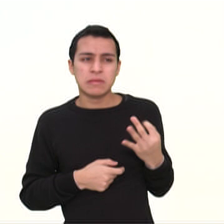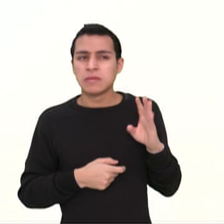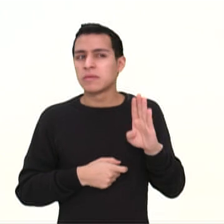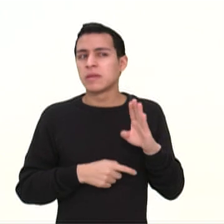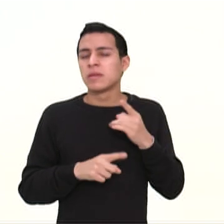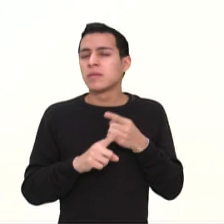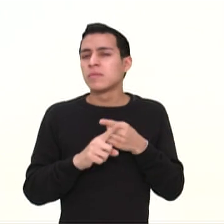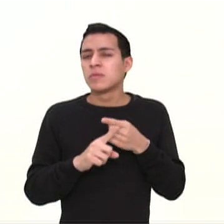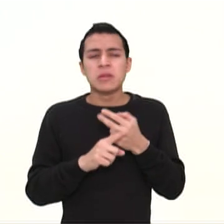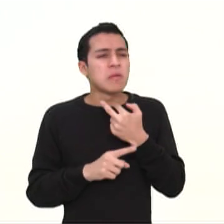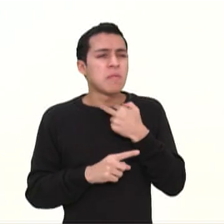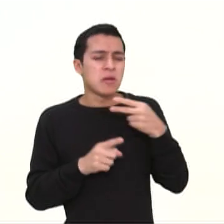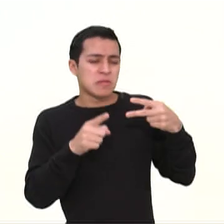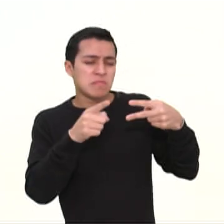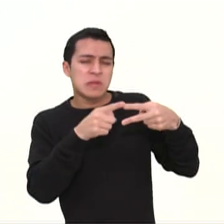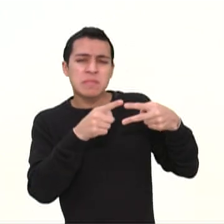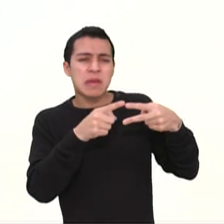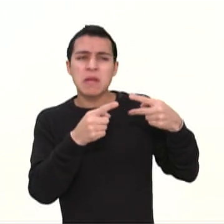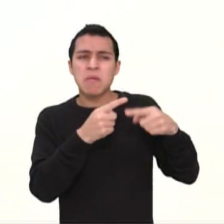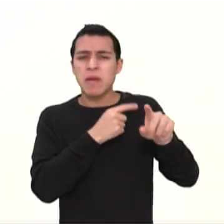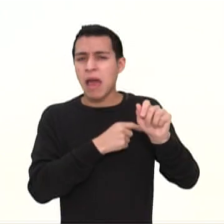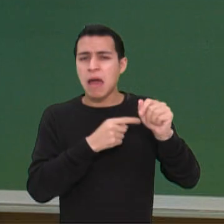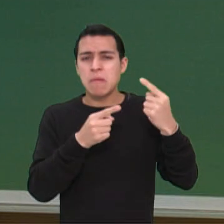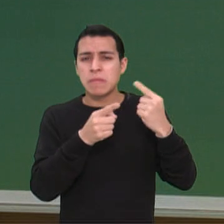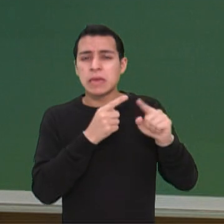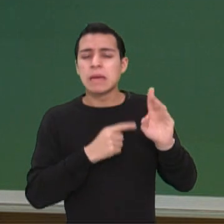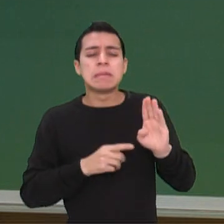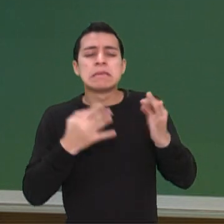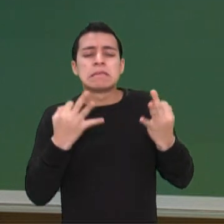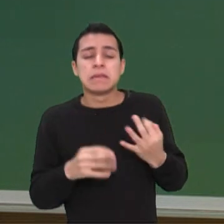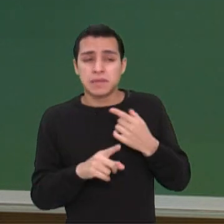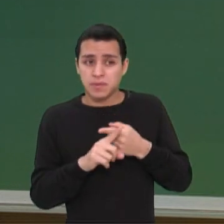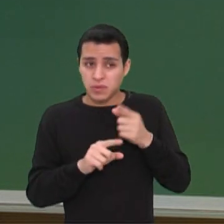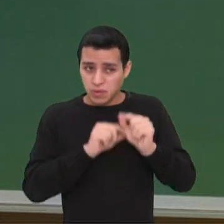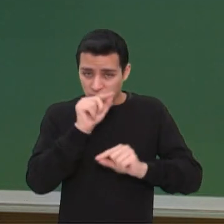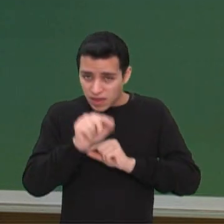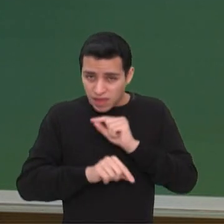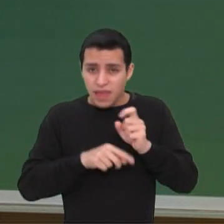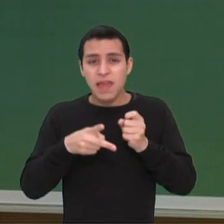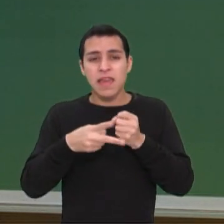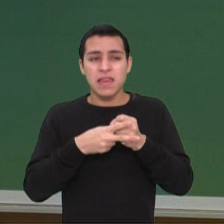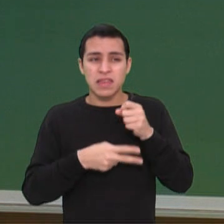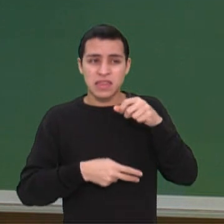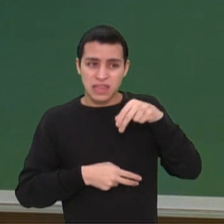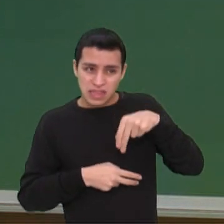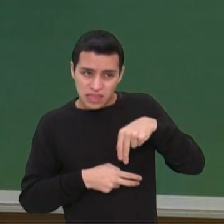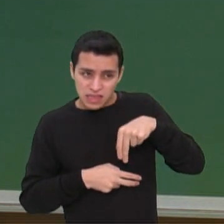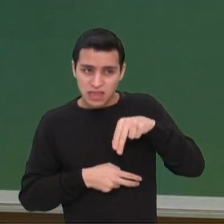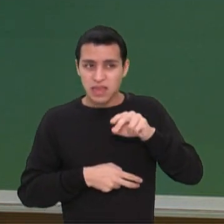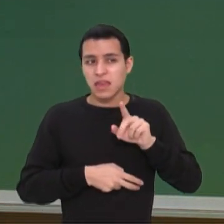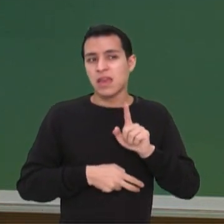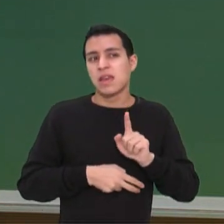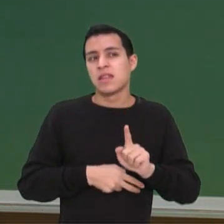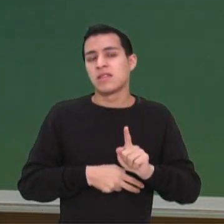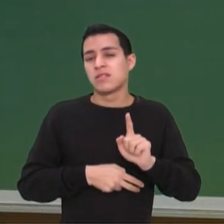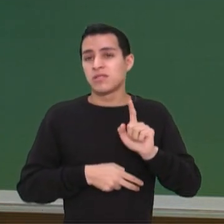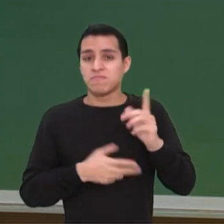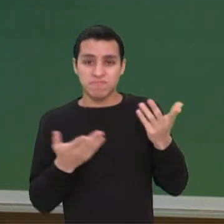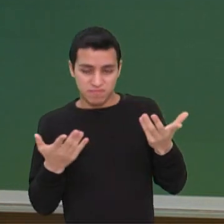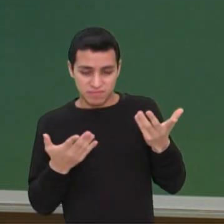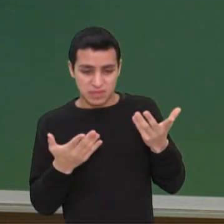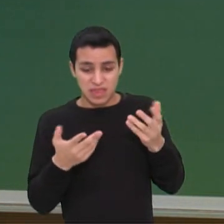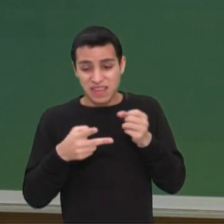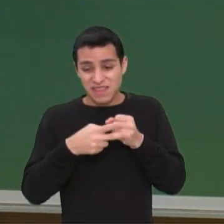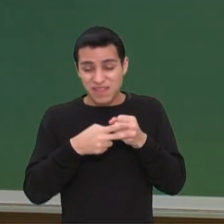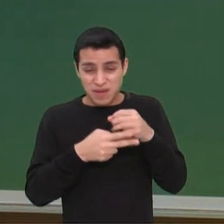que não podemos ter a primeira? Porque se vocês observarem, nós estamos com o verbo com ing, going. E a regra para